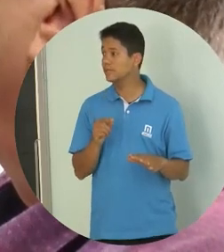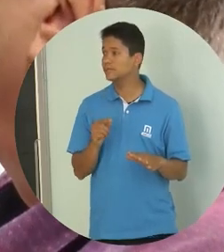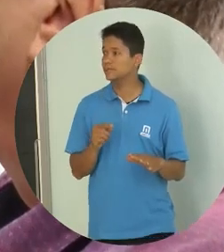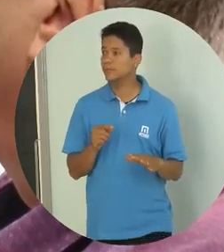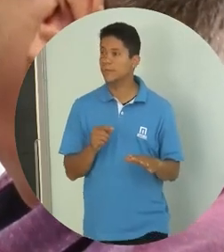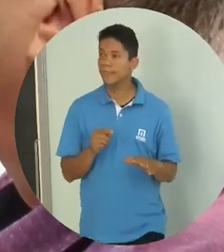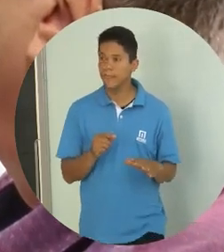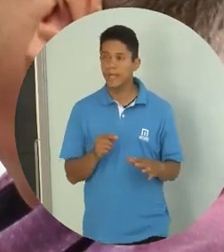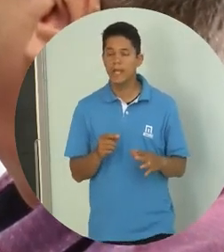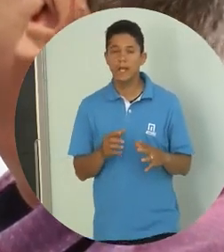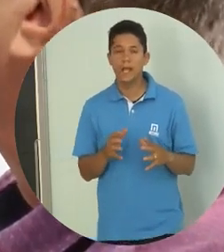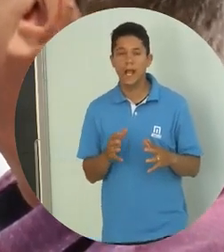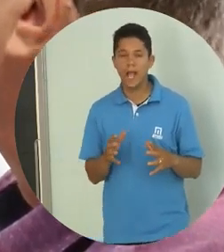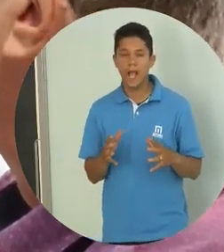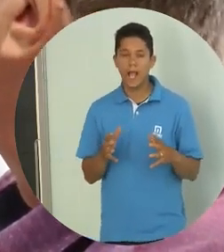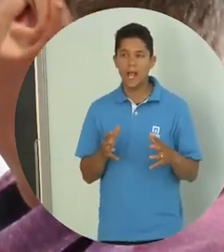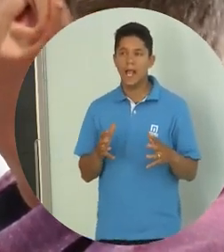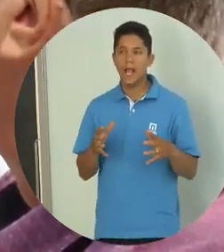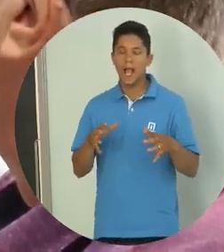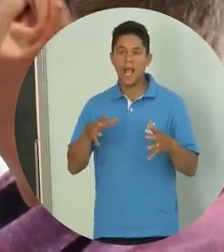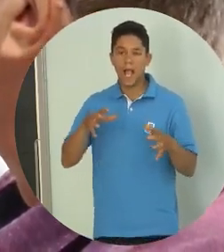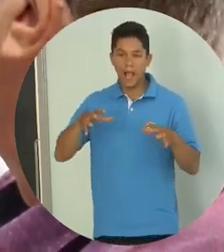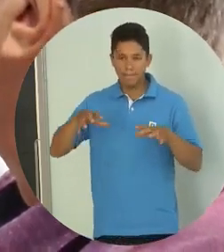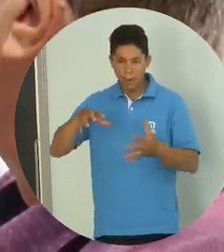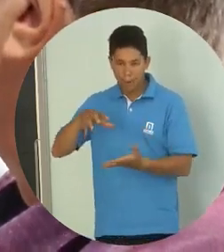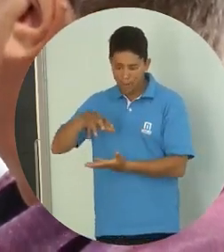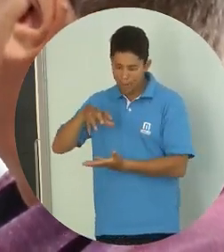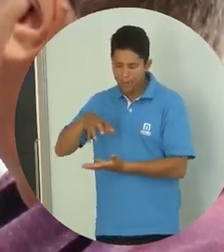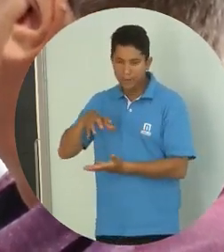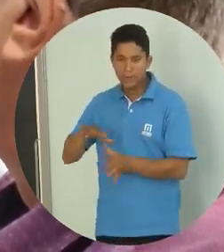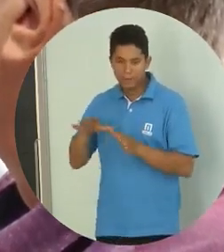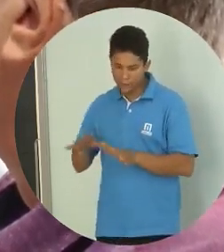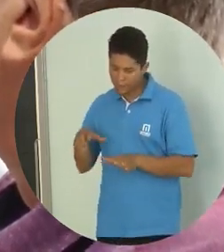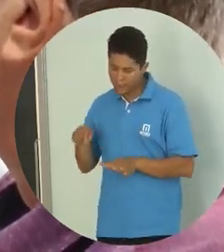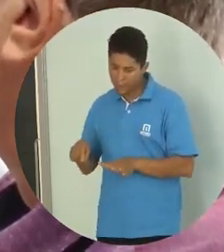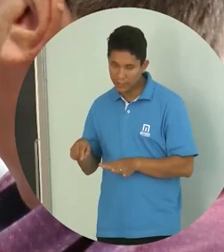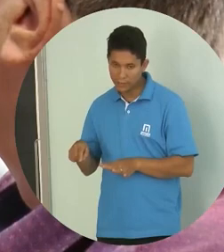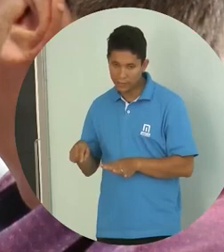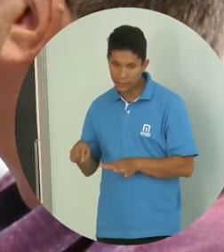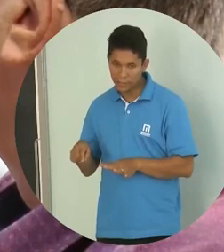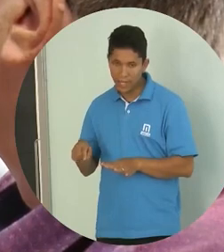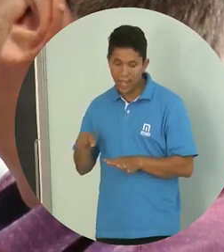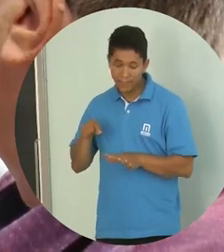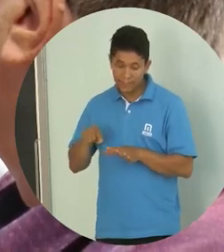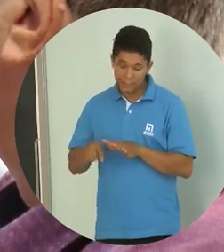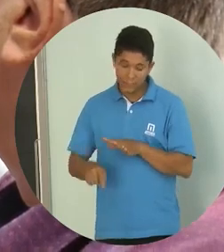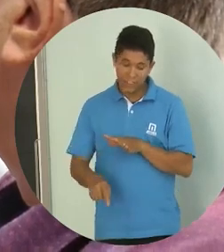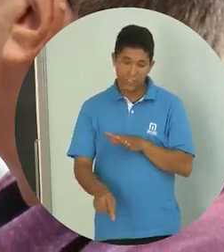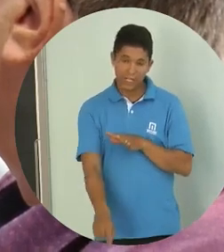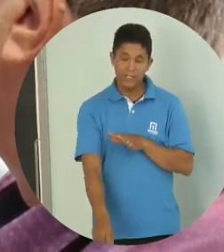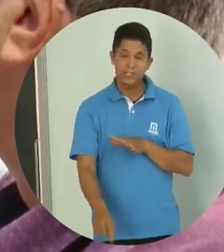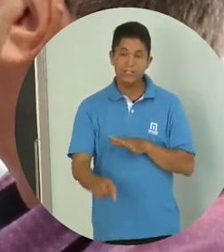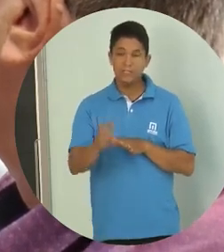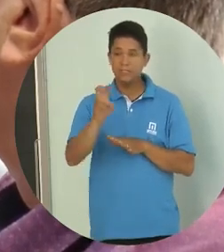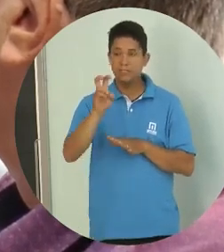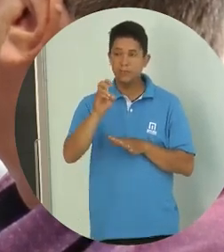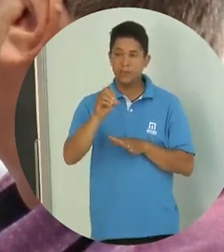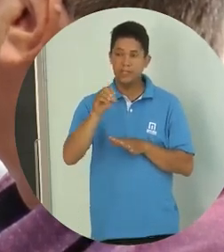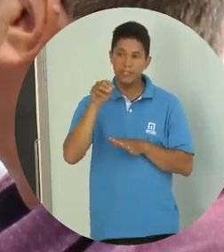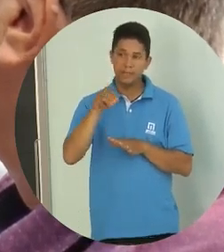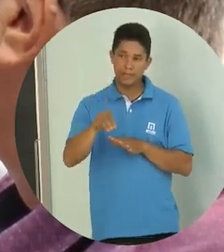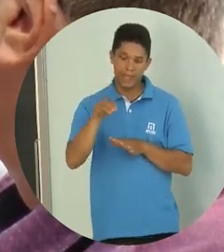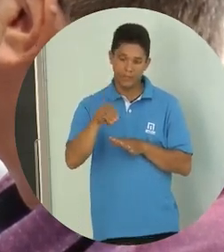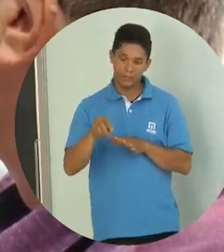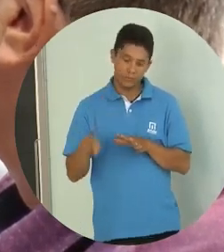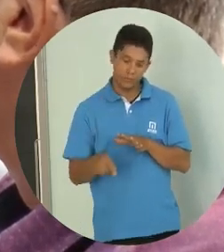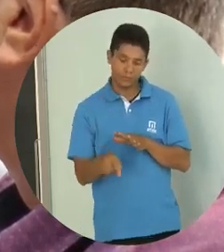a bomba vai ficar aqui, mas você tem que injetar a 50 metros de profundidade. Então, o que normalmente a gente faz, a gente leva as duas mangueiras até lá e